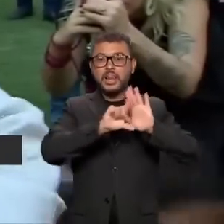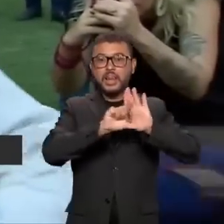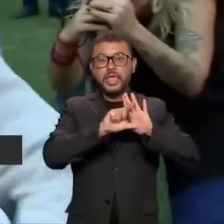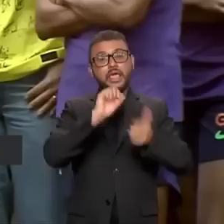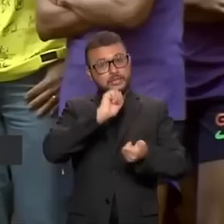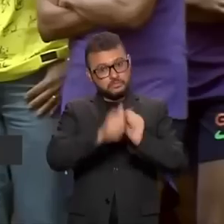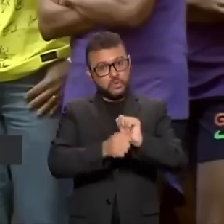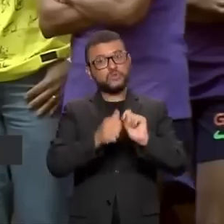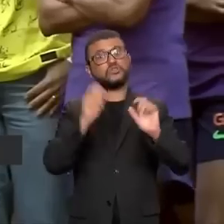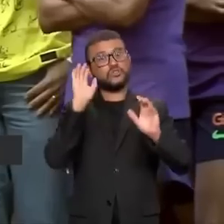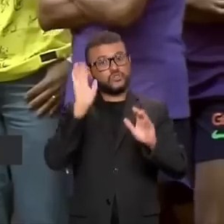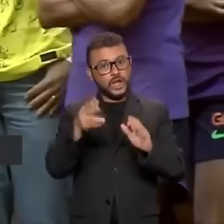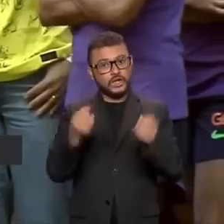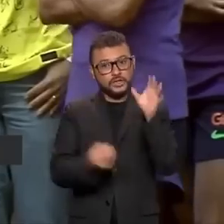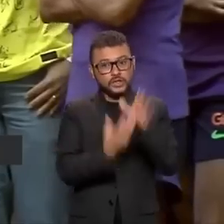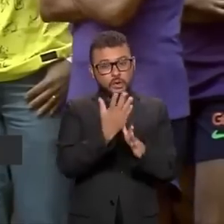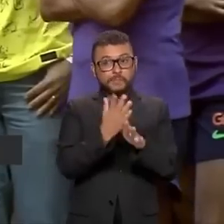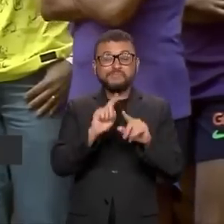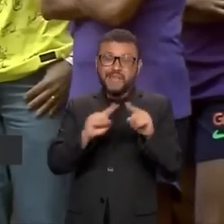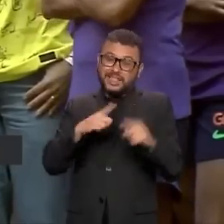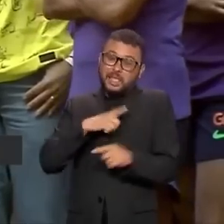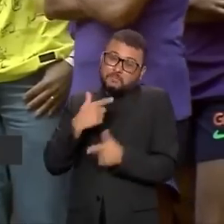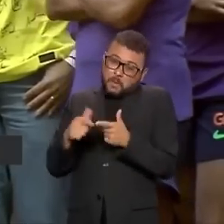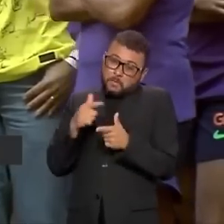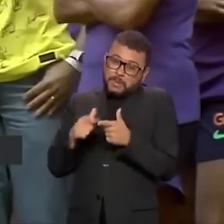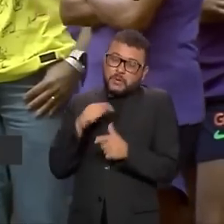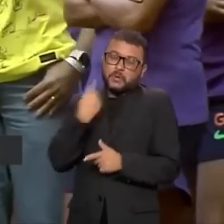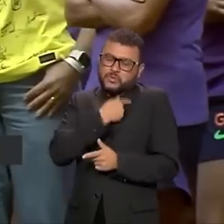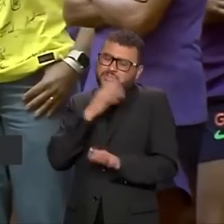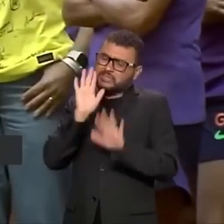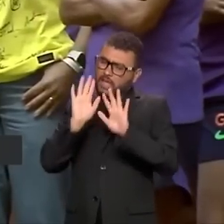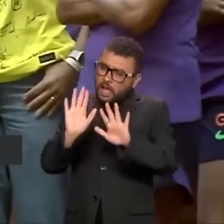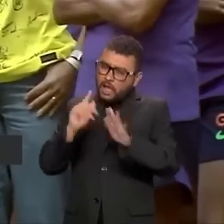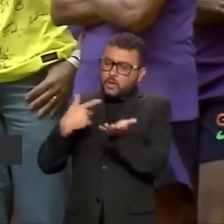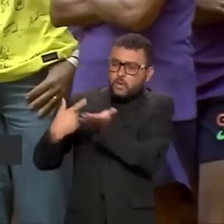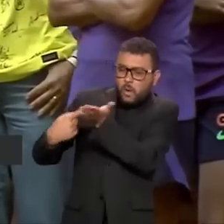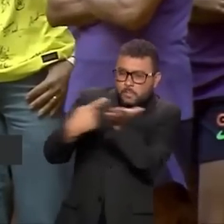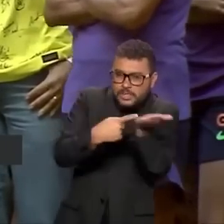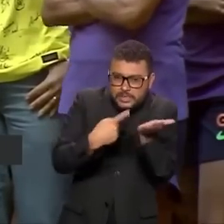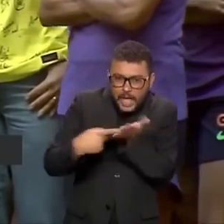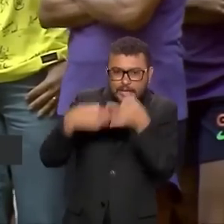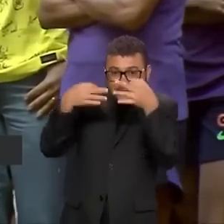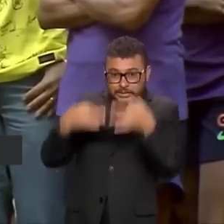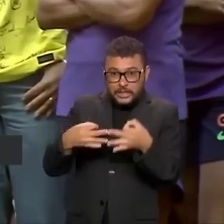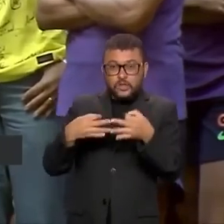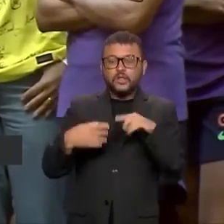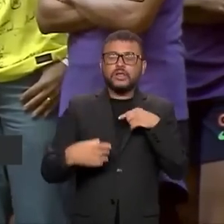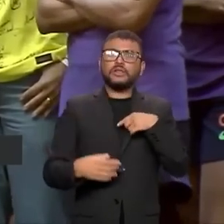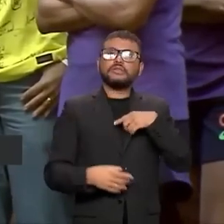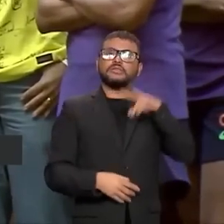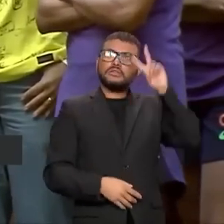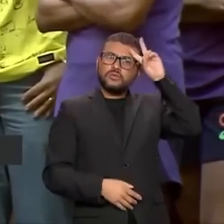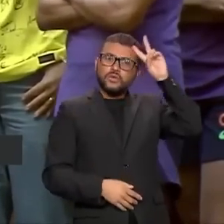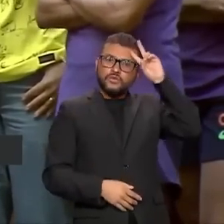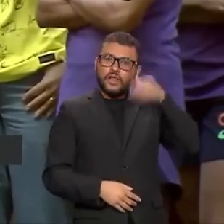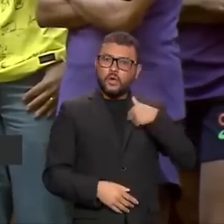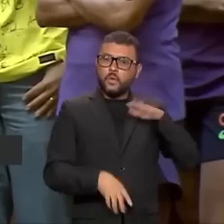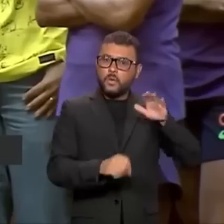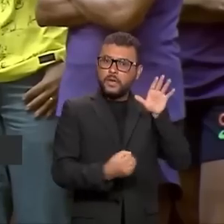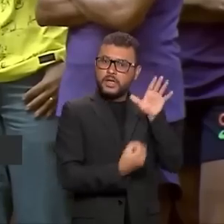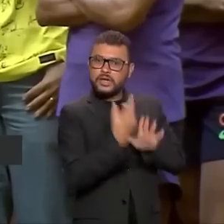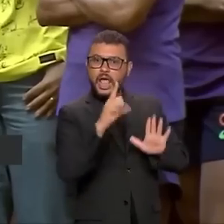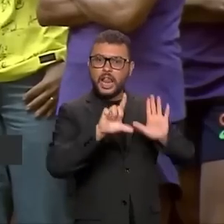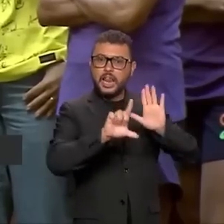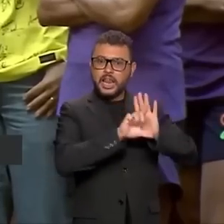Eu sei que tem problema, nós vamos tentar fazer os acordos necessários. Segunda-feira eu assino uma lei que ainda não